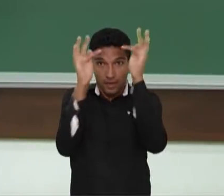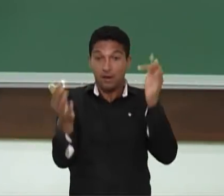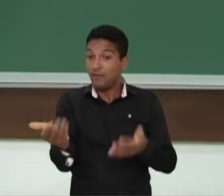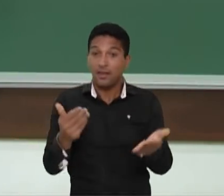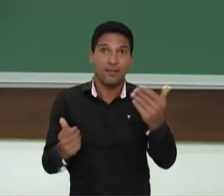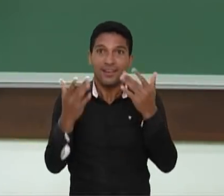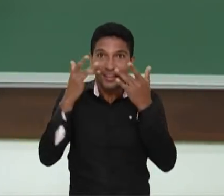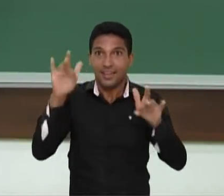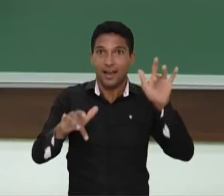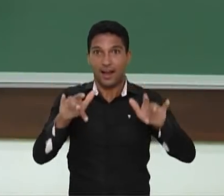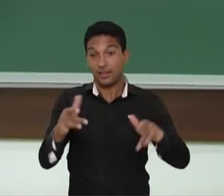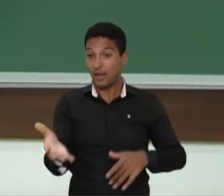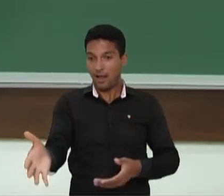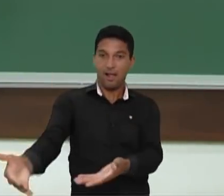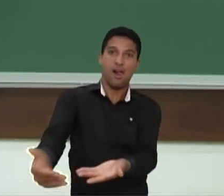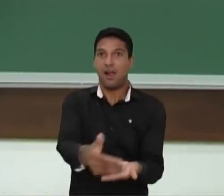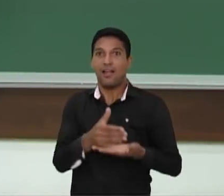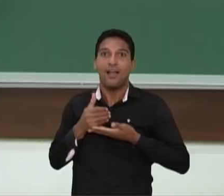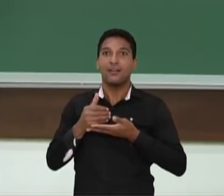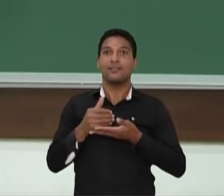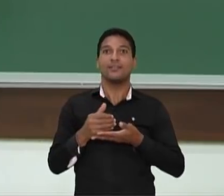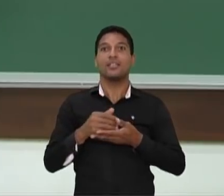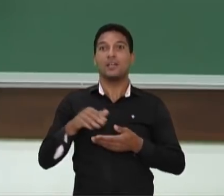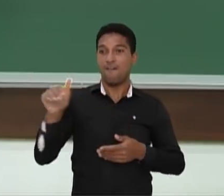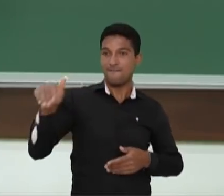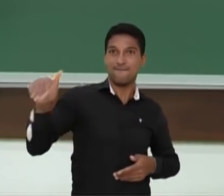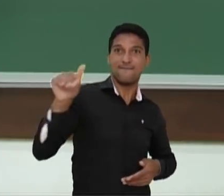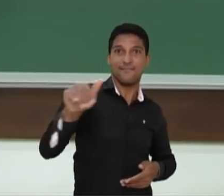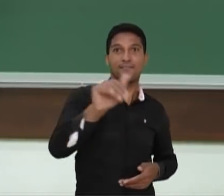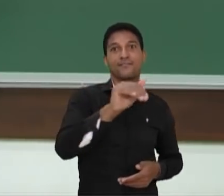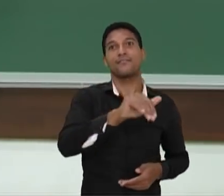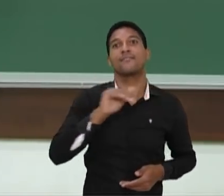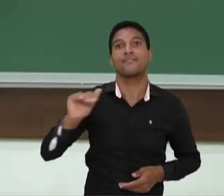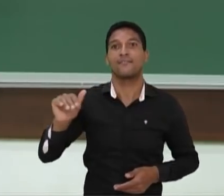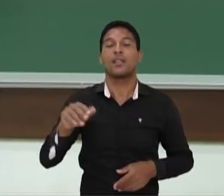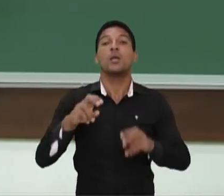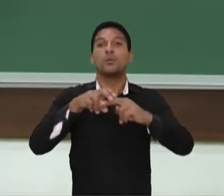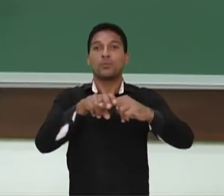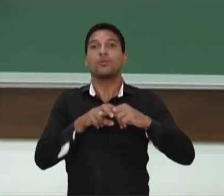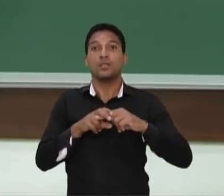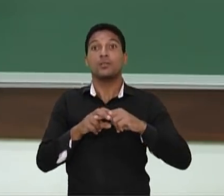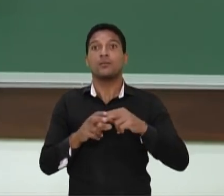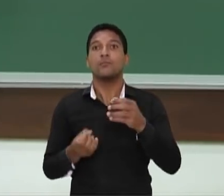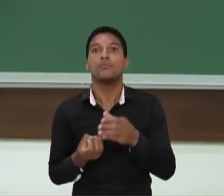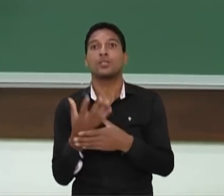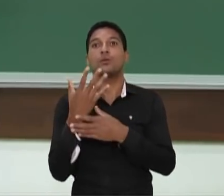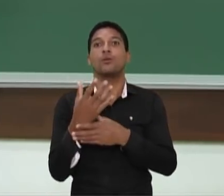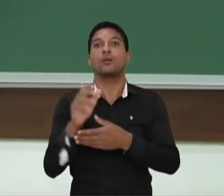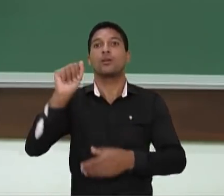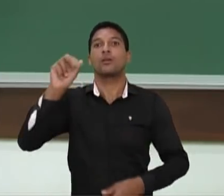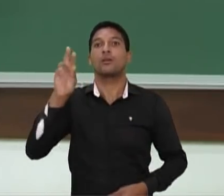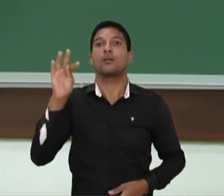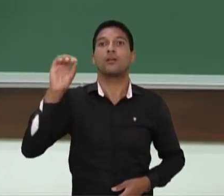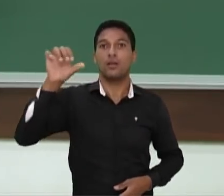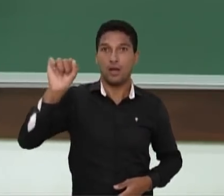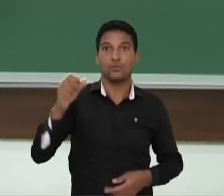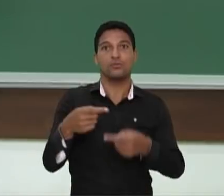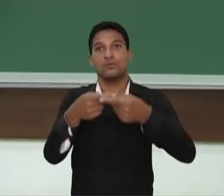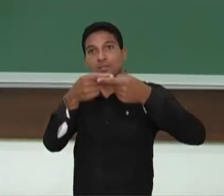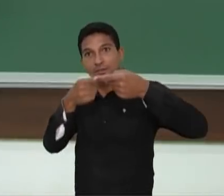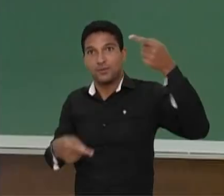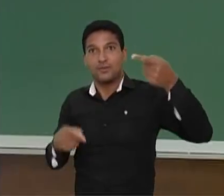eles são muito usados, né? O teatro começa a ser muito usado e são criados esses autos. Então, primeiro de uma forma mais